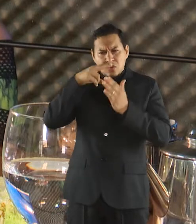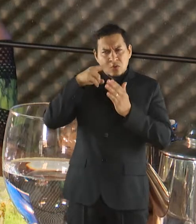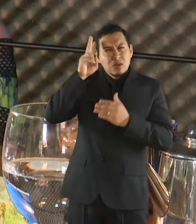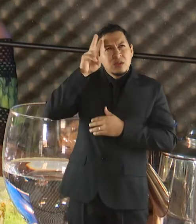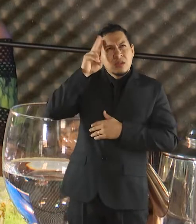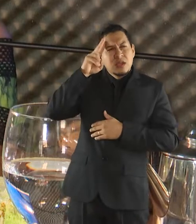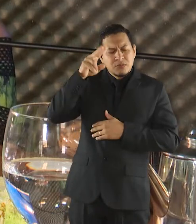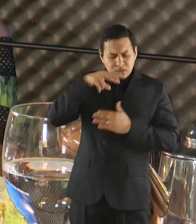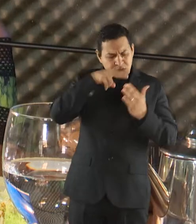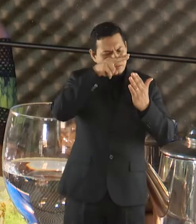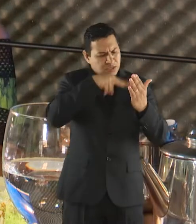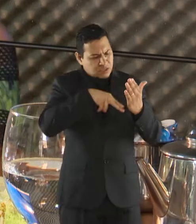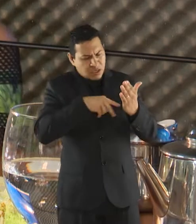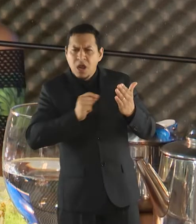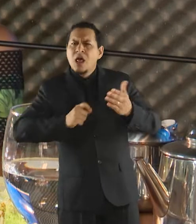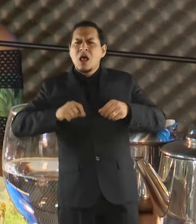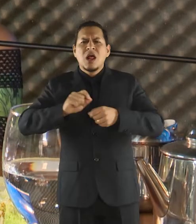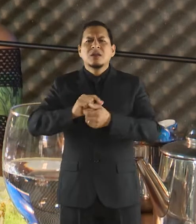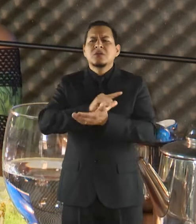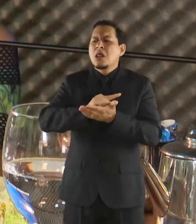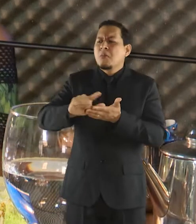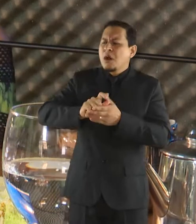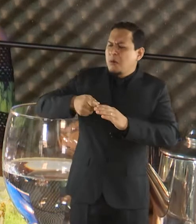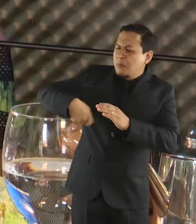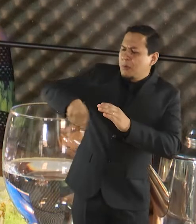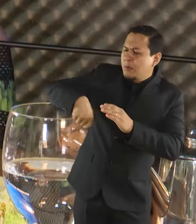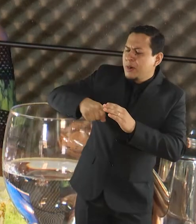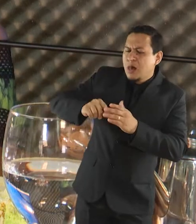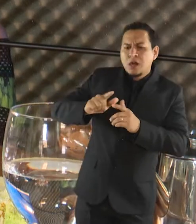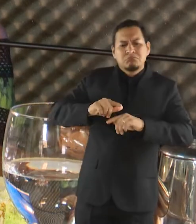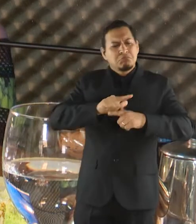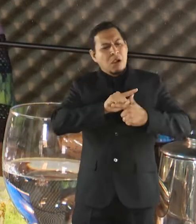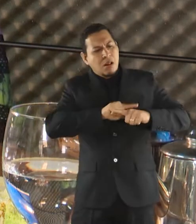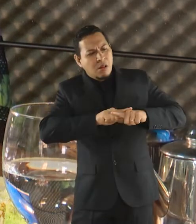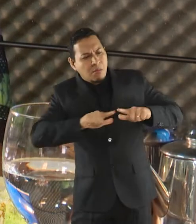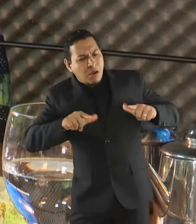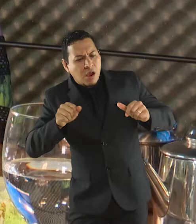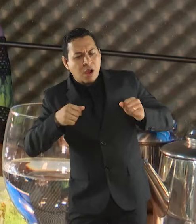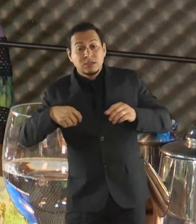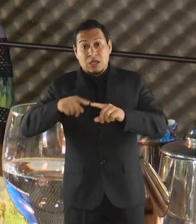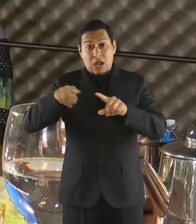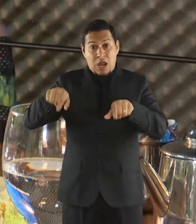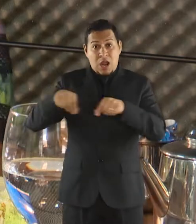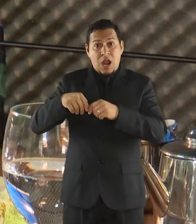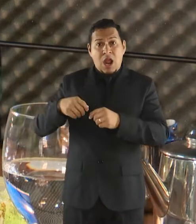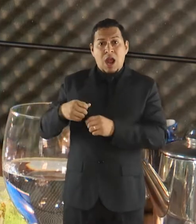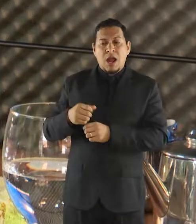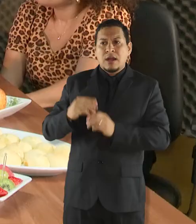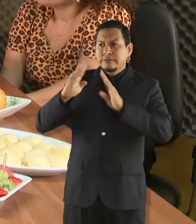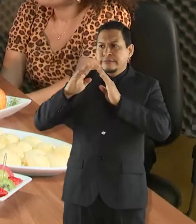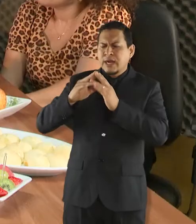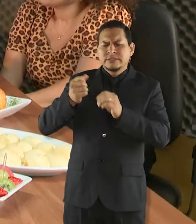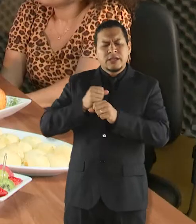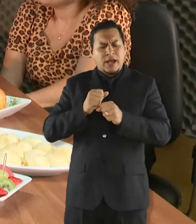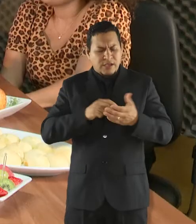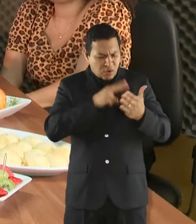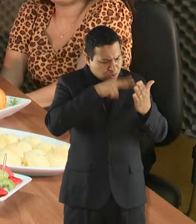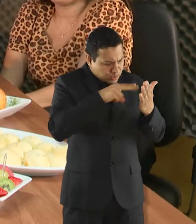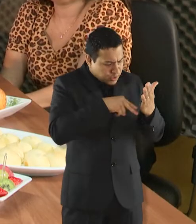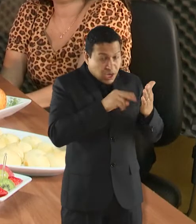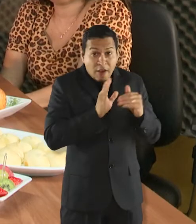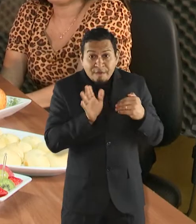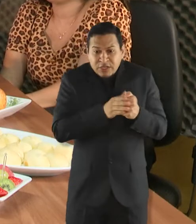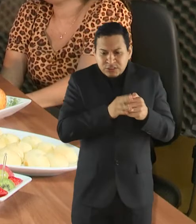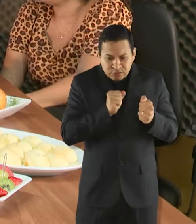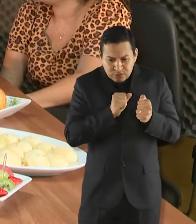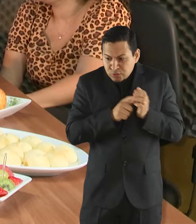coisas, né? Lavando a louça, limpando a casa, né? De manhã. E eu ia lá e eu lia um capítulo, eu ficava com medo. Aí eu fechava. Nossa,